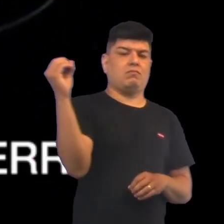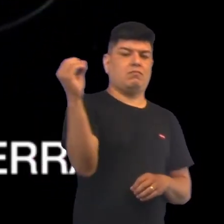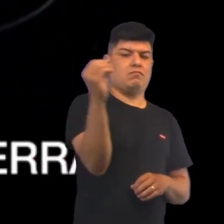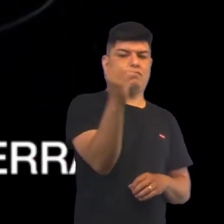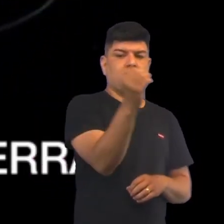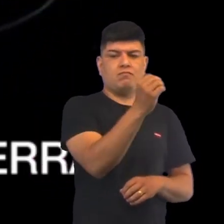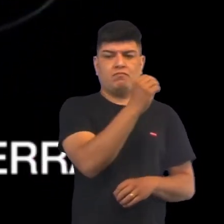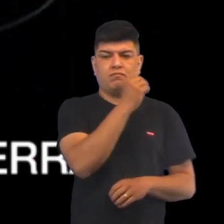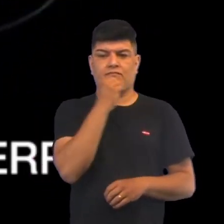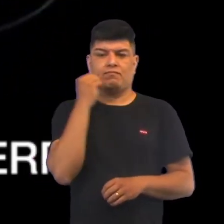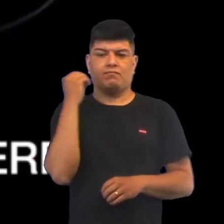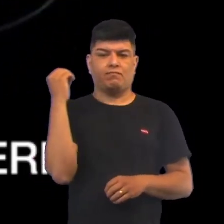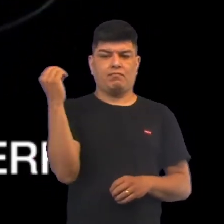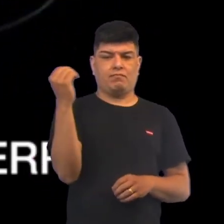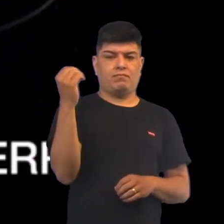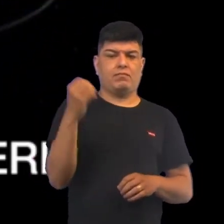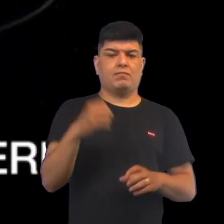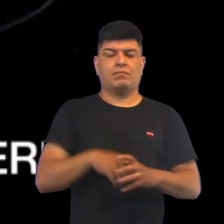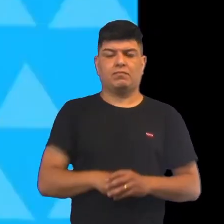do Sol.